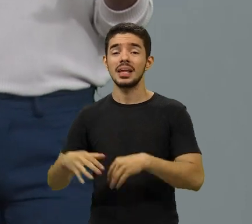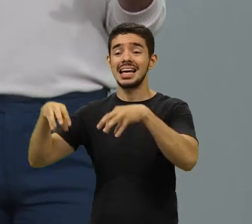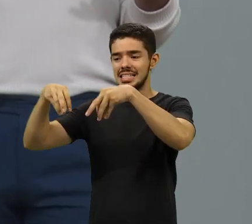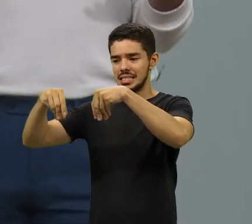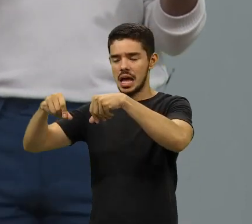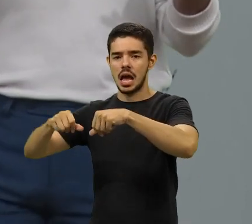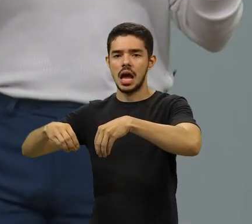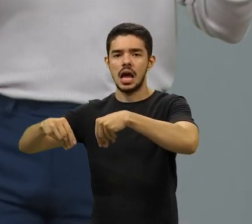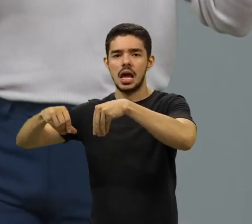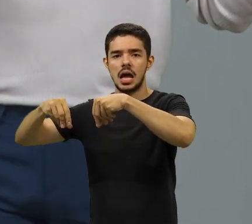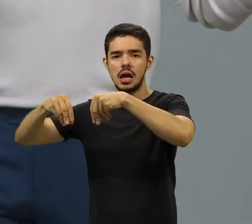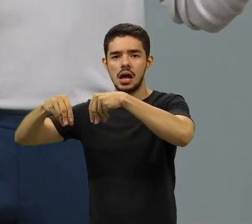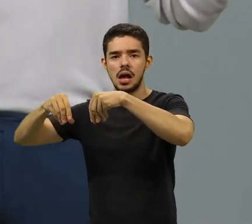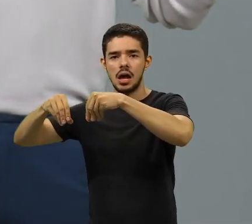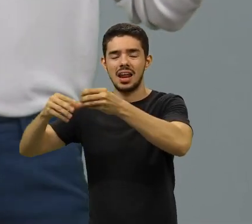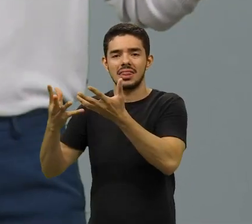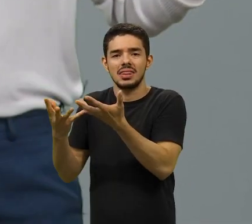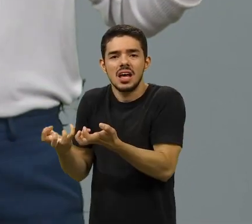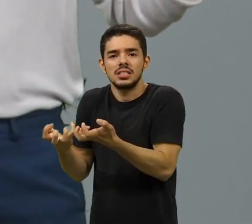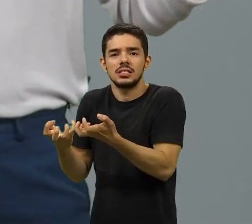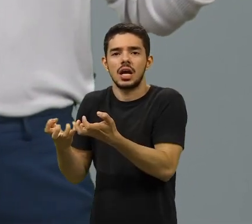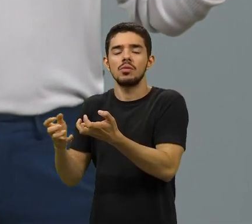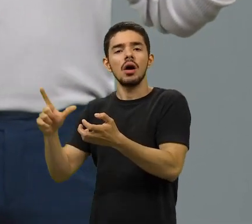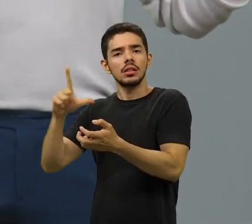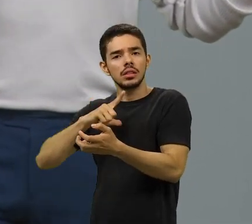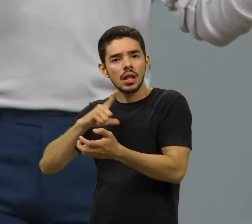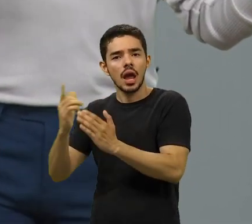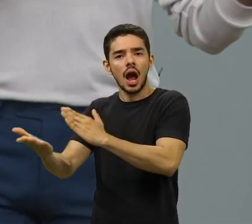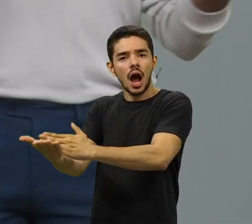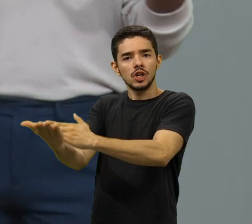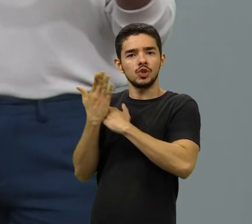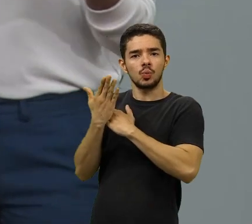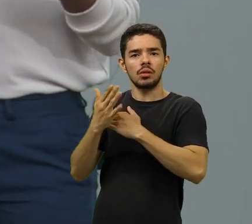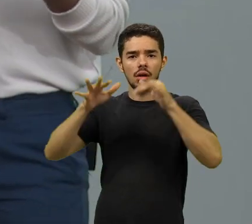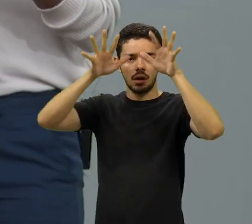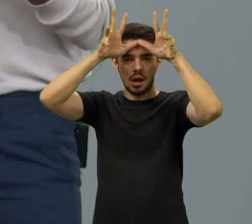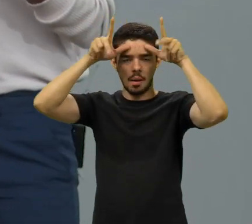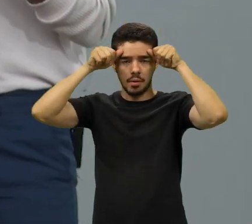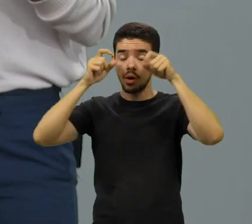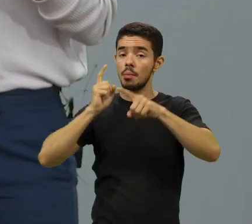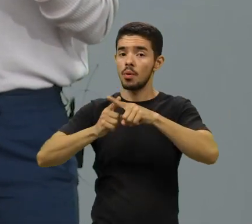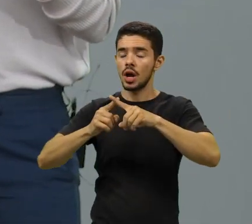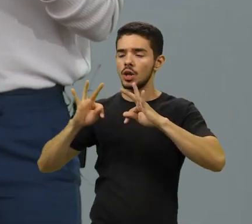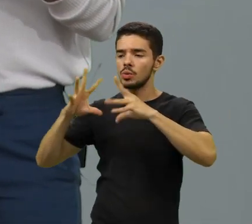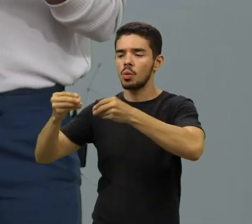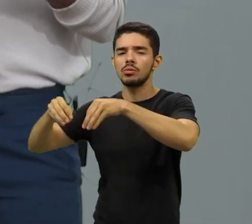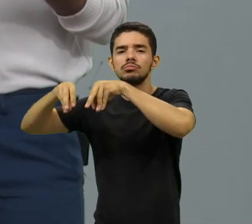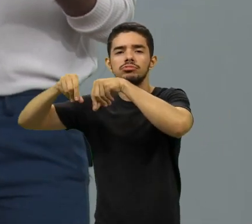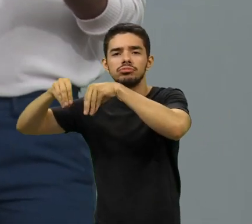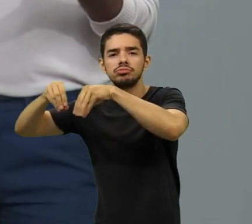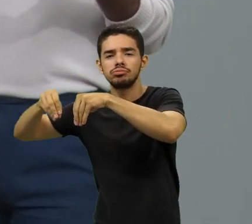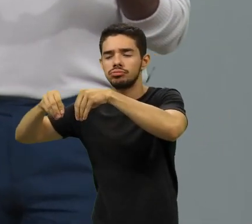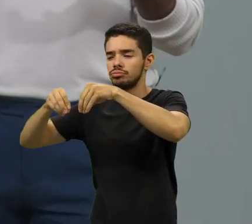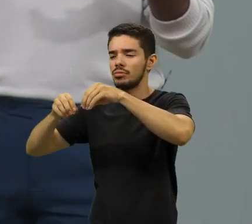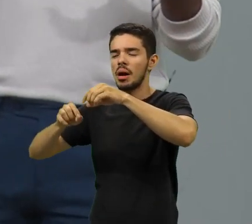Saara alimenta a floresta amazônica, porque todo o depósito, todo o substrato que